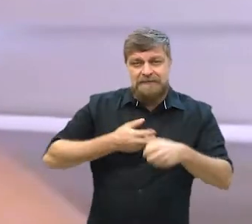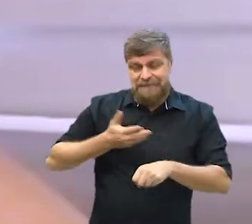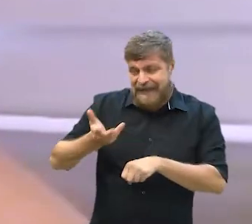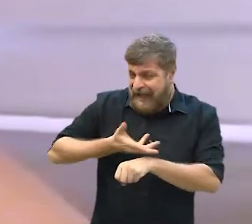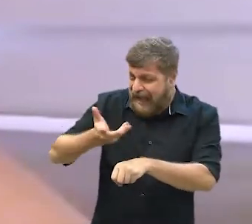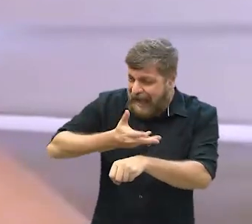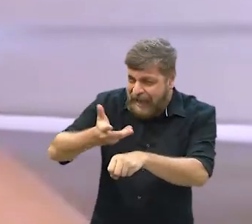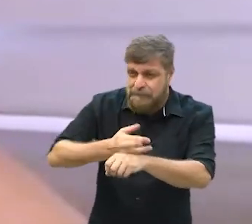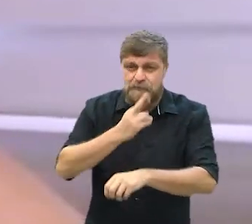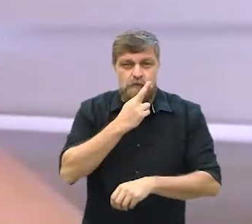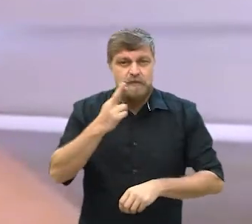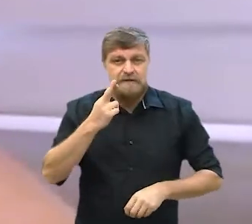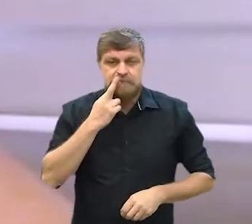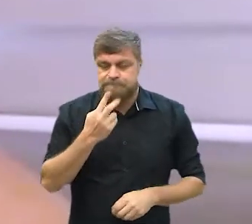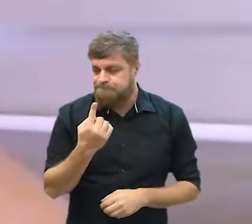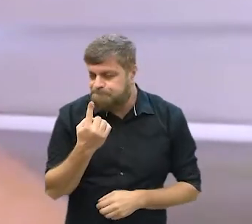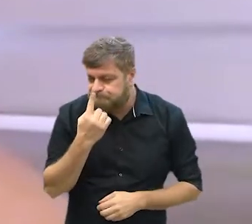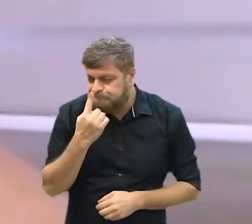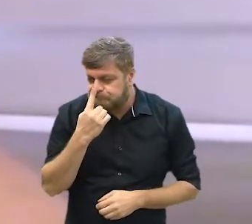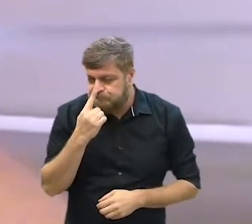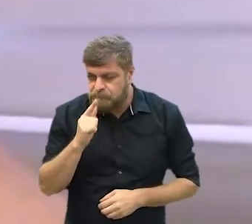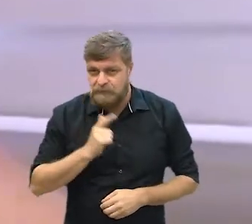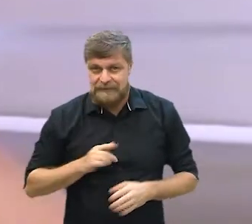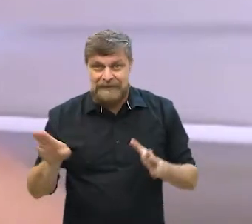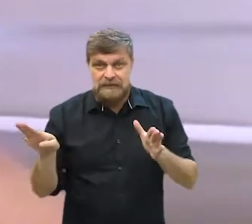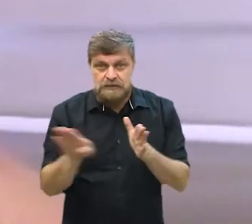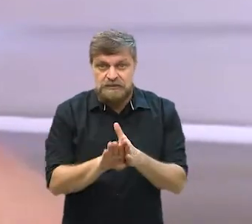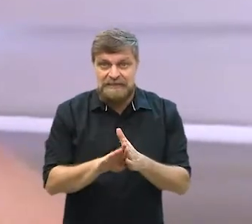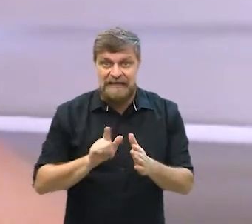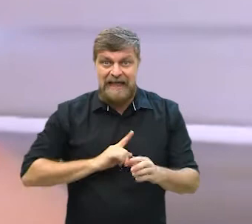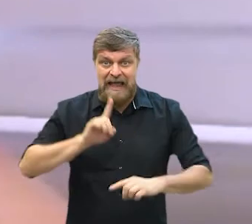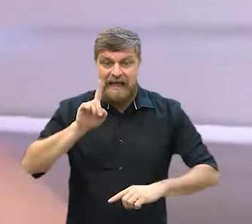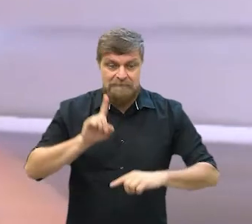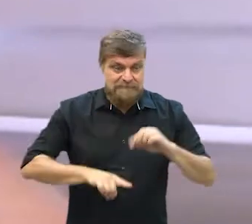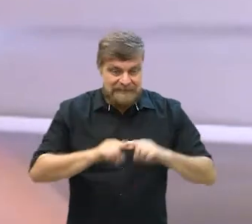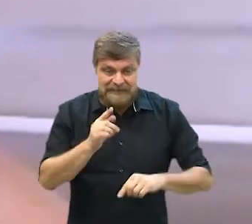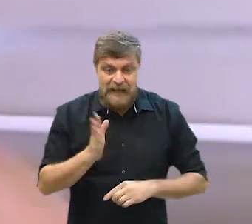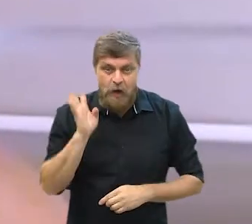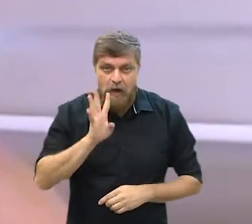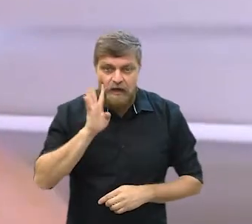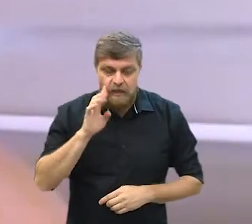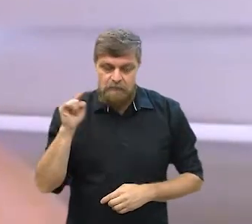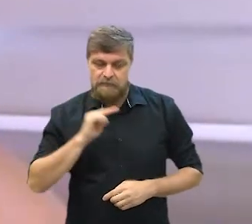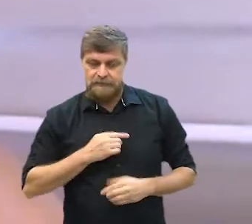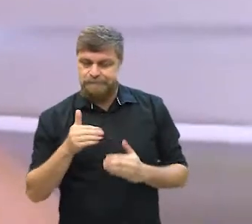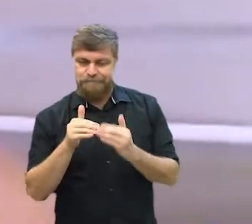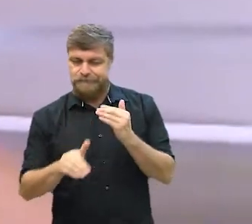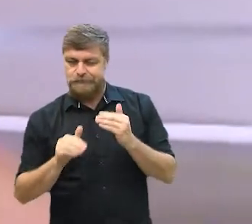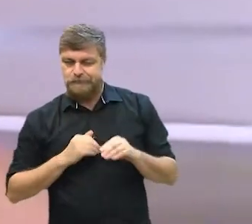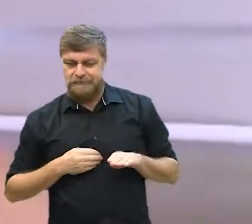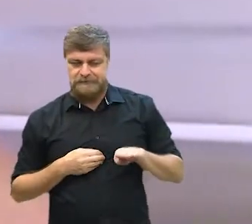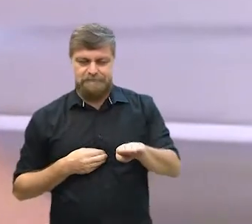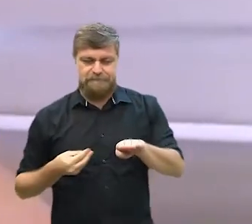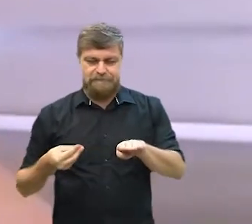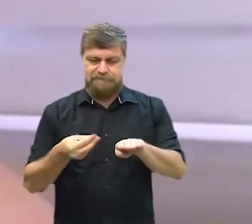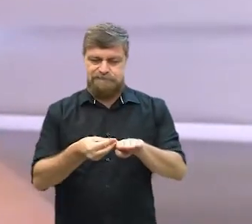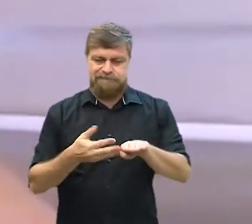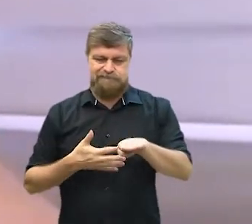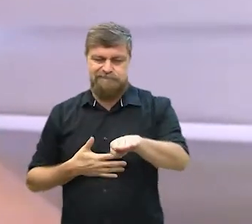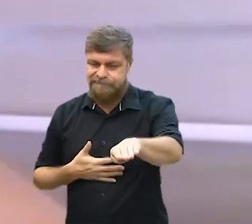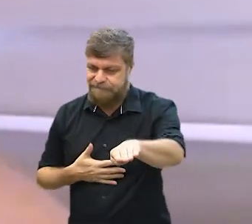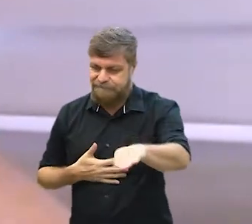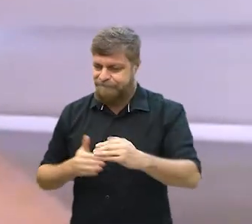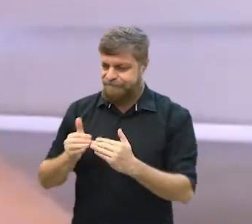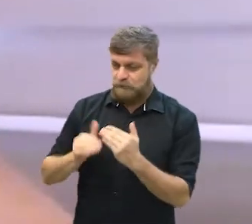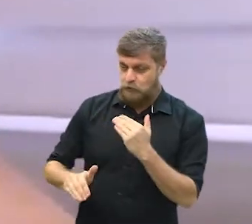que foi muito rápido os restaurantes identificarem o que chega legal para o cliente final e o que não chega legal para o cliente